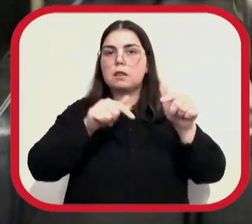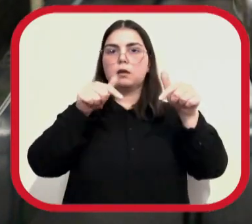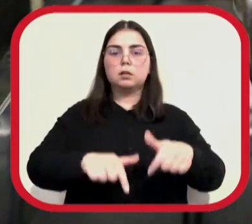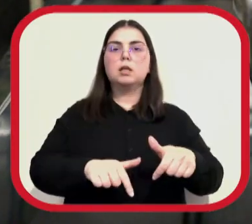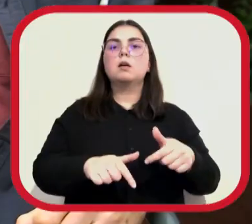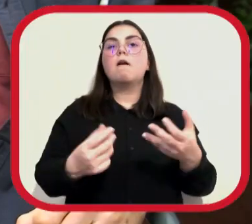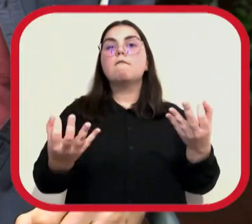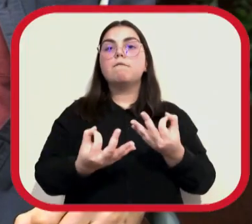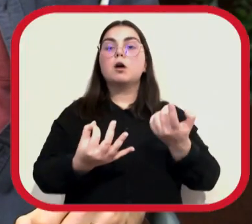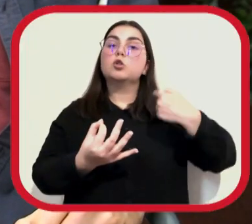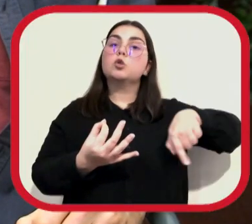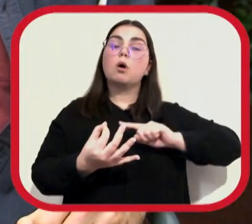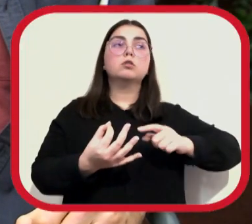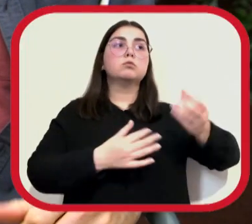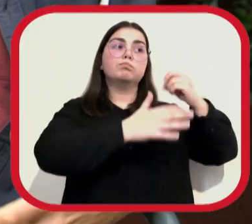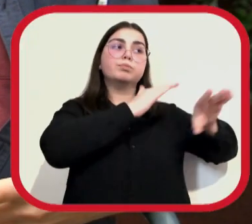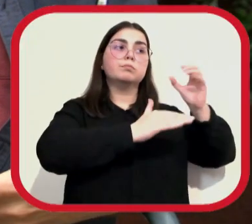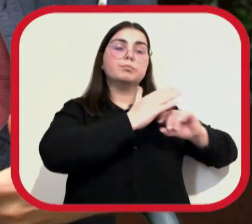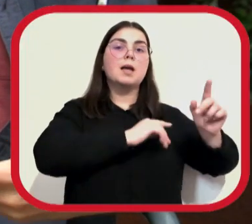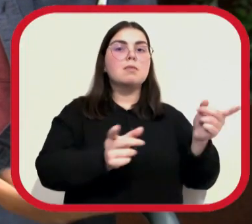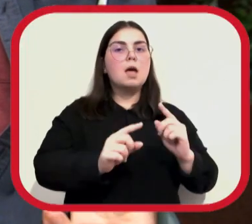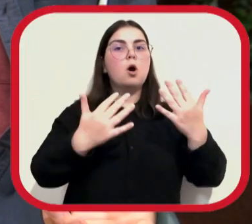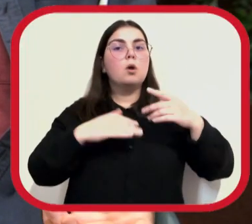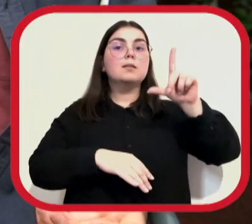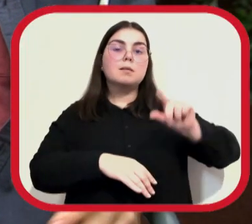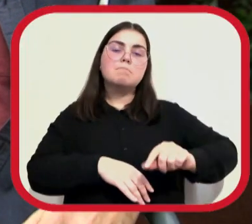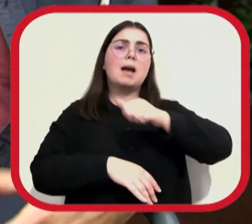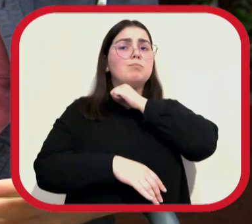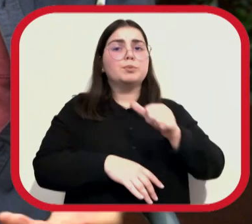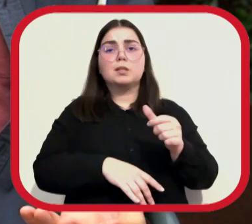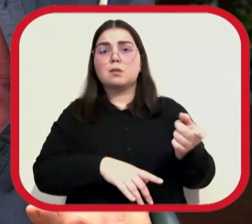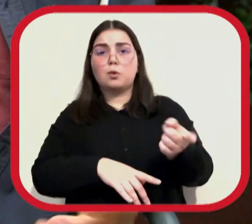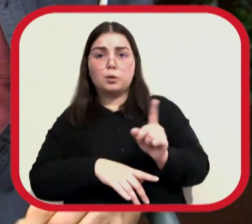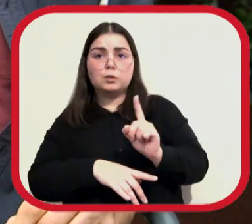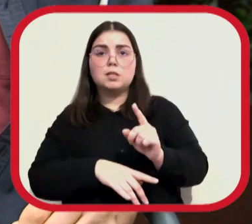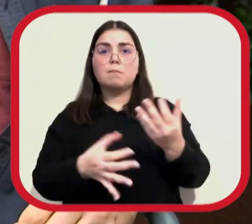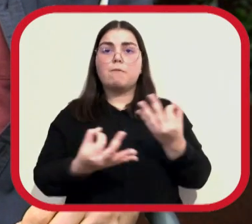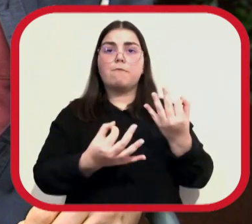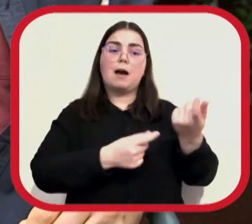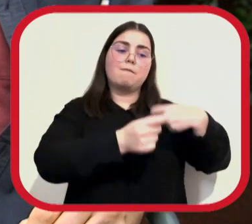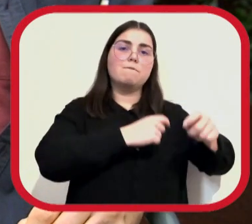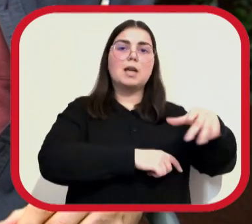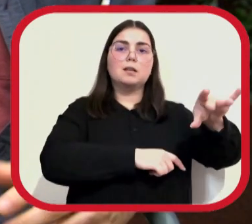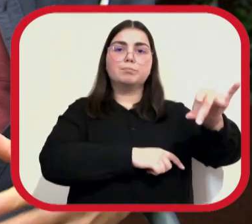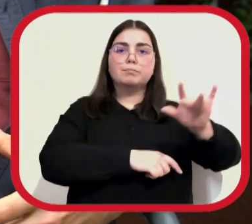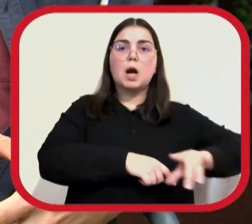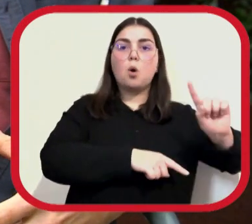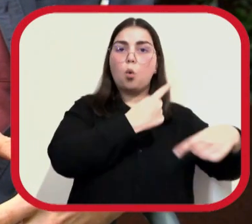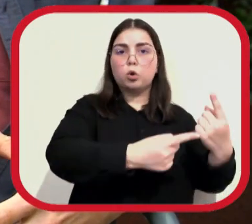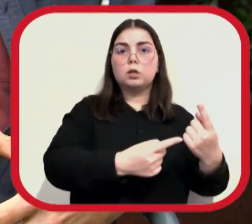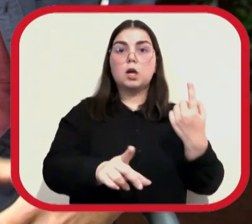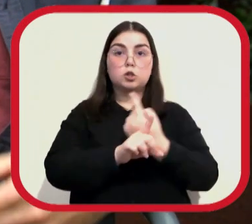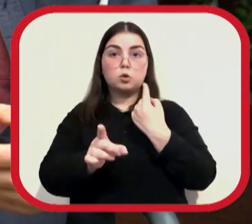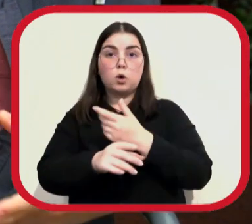na confeitaria. Portanto, não só não exportamos, como nem sequer fazemos revenda ou não permitimos que a revenda seja feita noutros espaços. Portanto, tudo aquilo